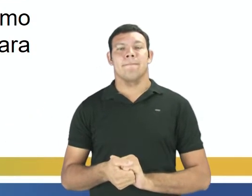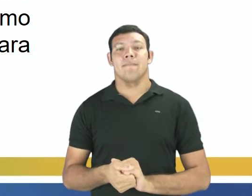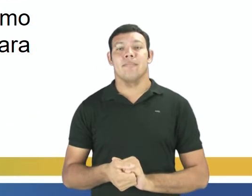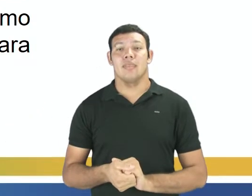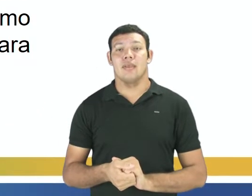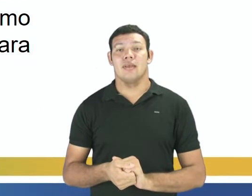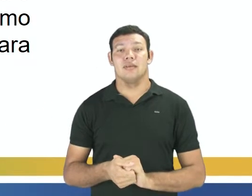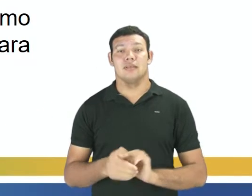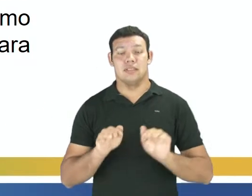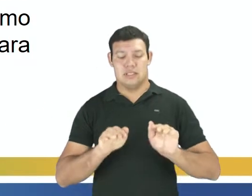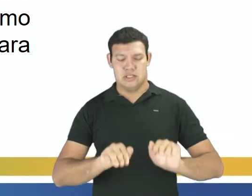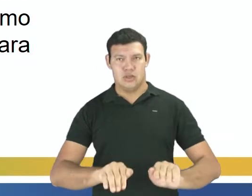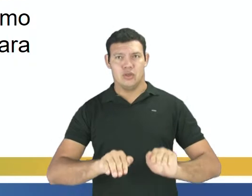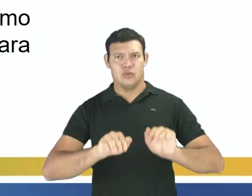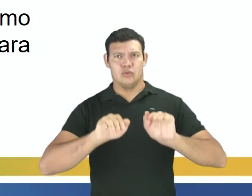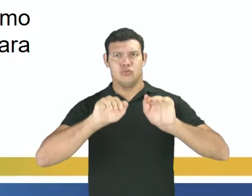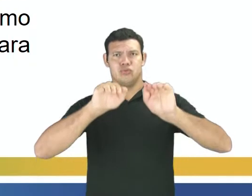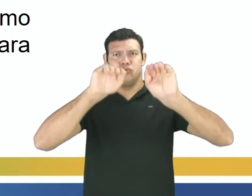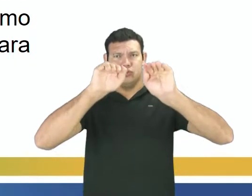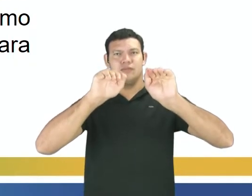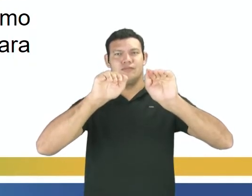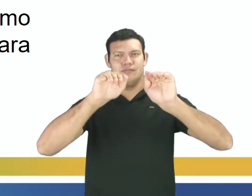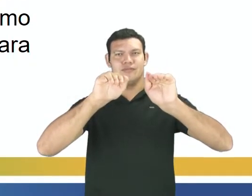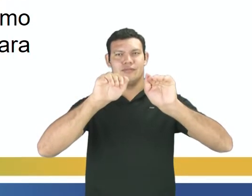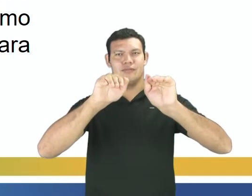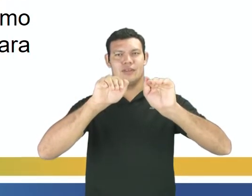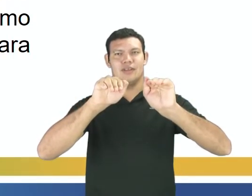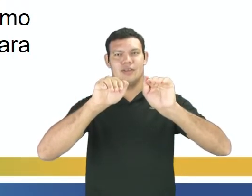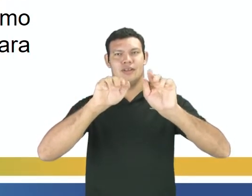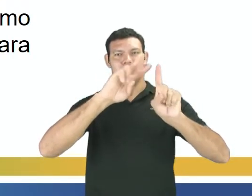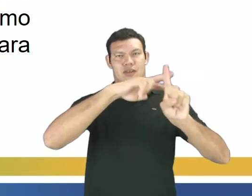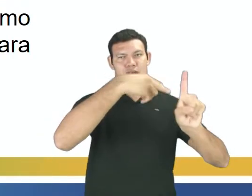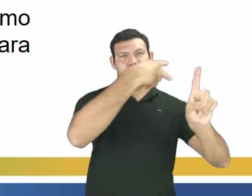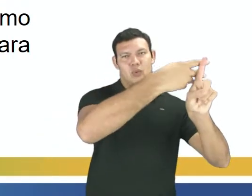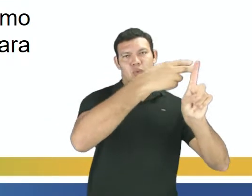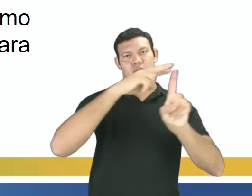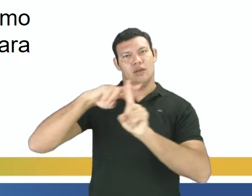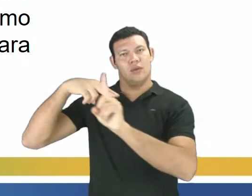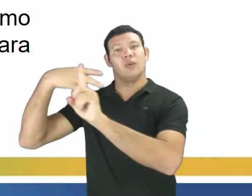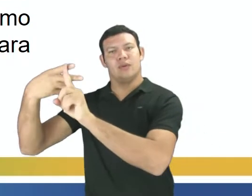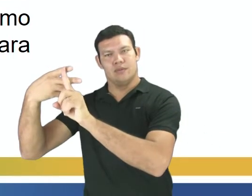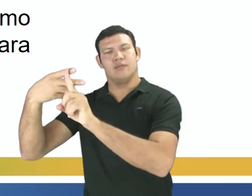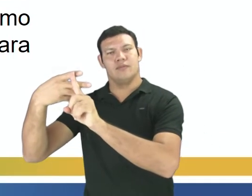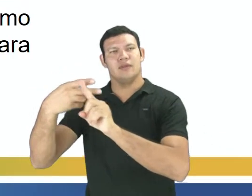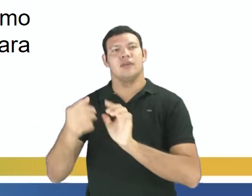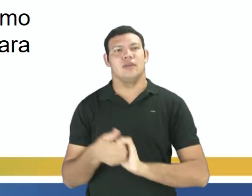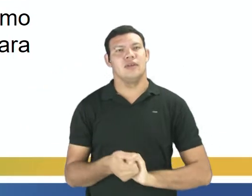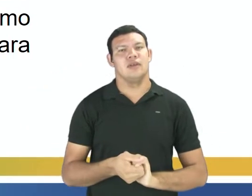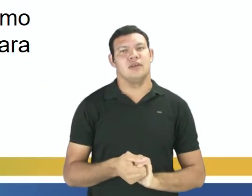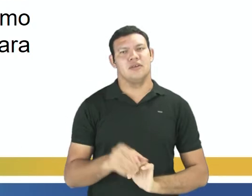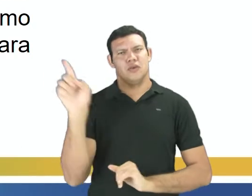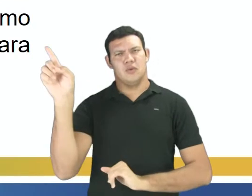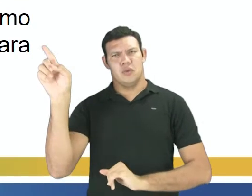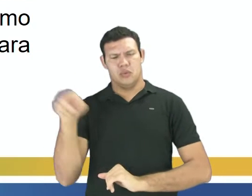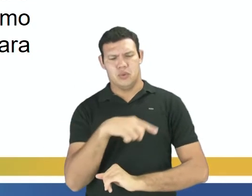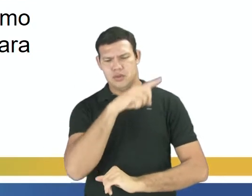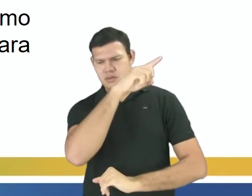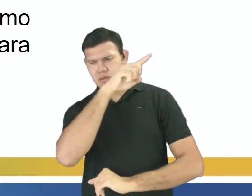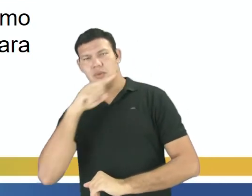grandeza diretamente proporcional, ou seja, quando a gente percebe que as duas grandezas aumentam, a gente multiplica os meios pelos extremos